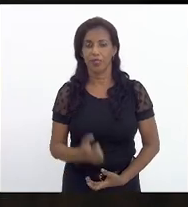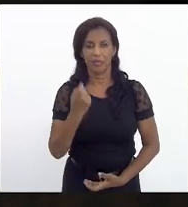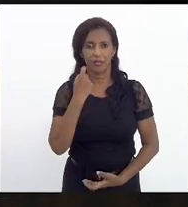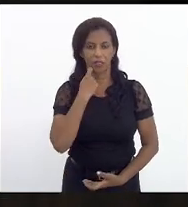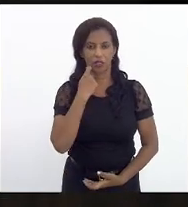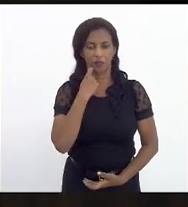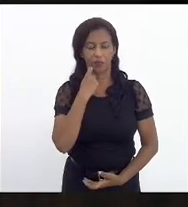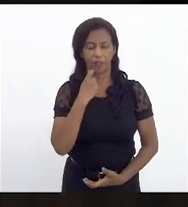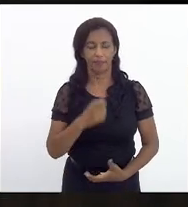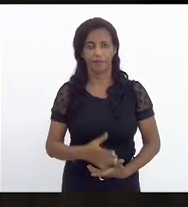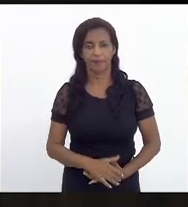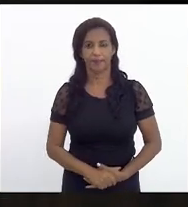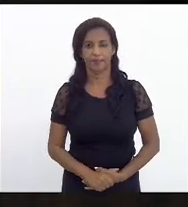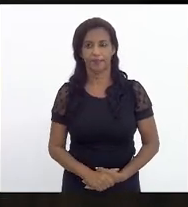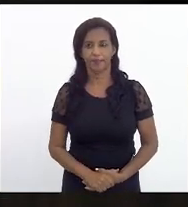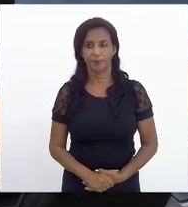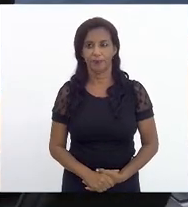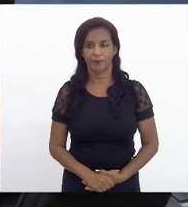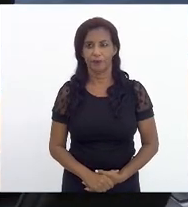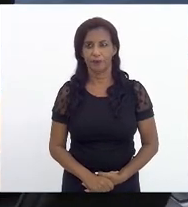Sexta-feira.